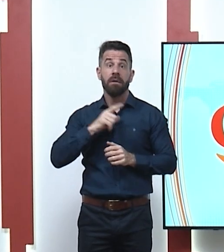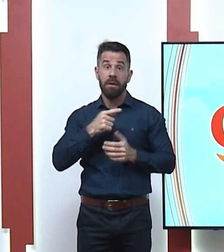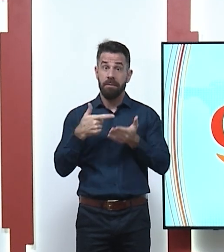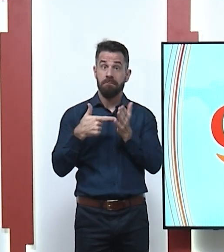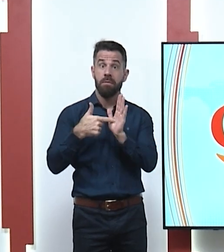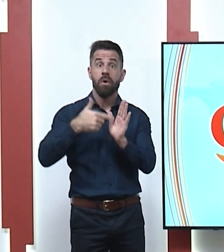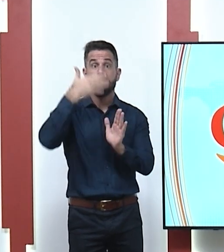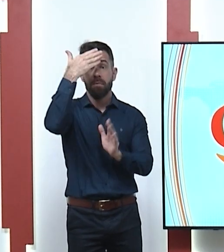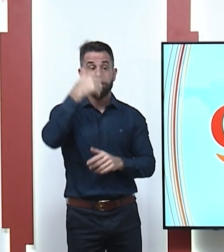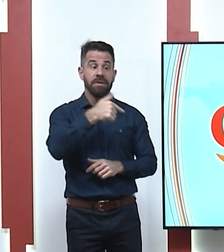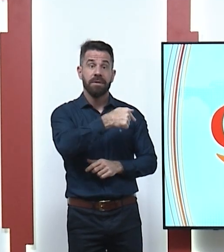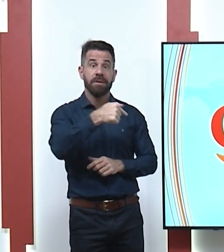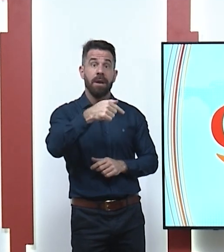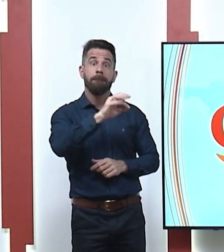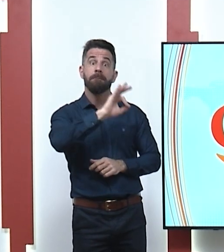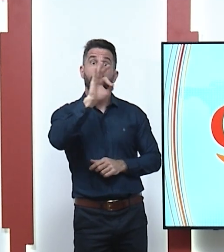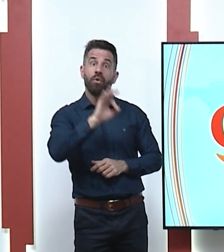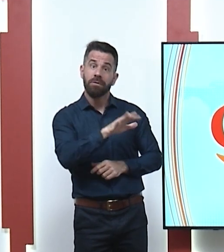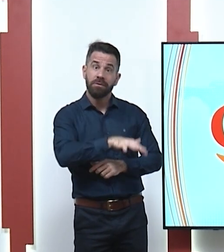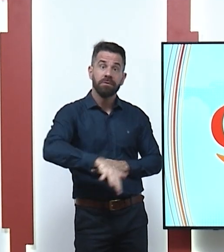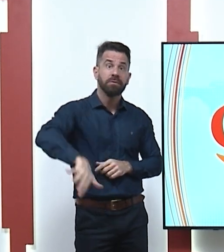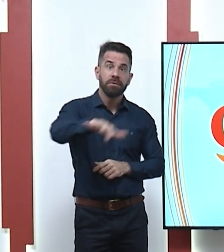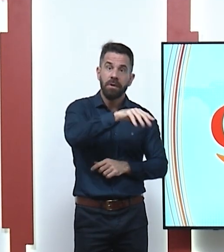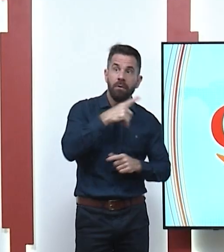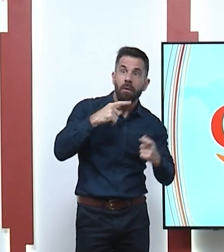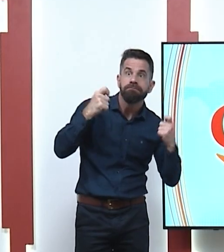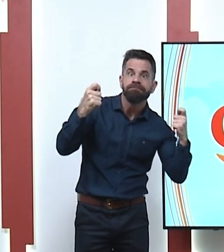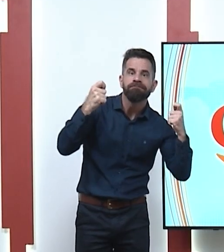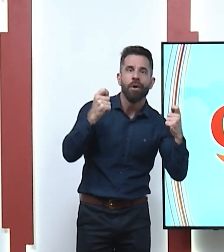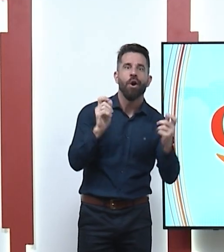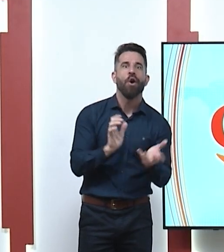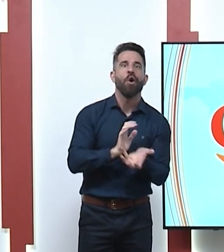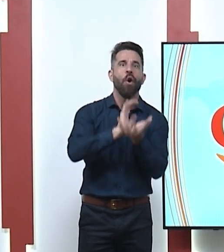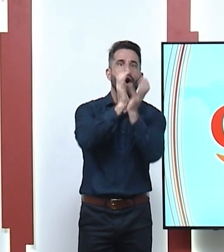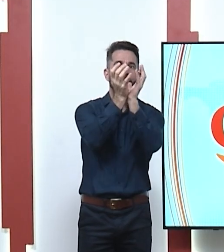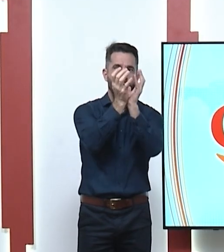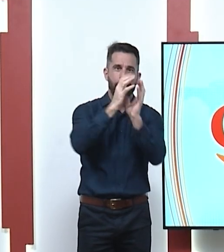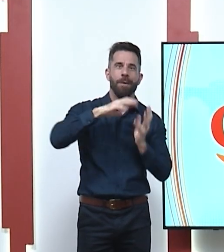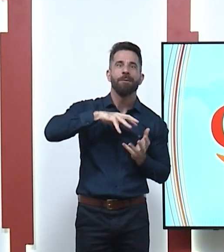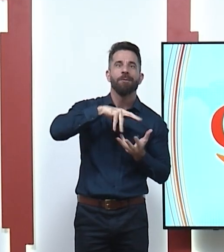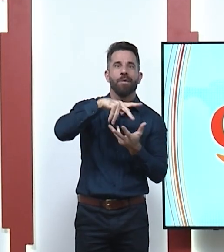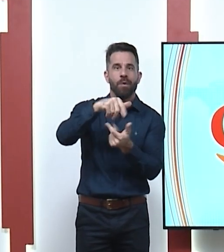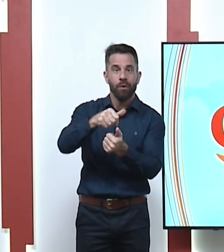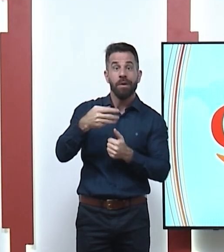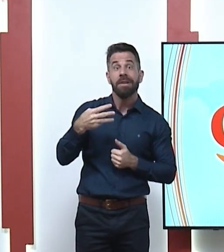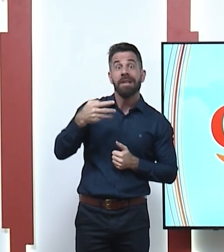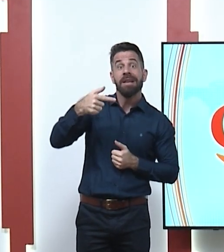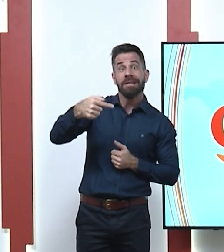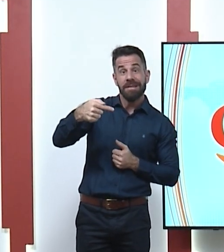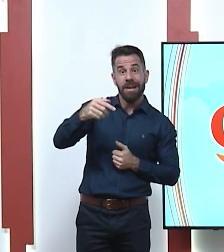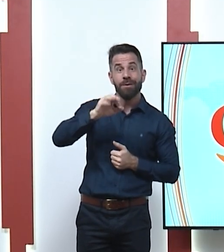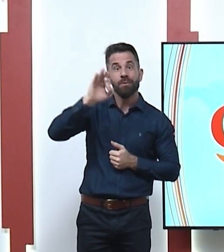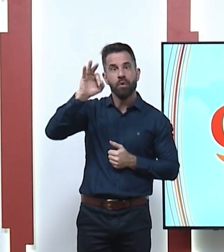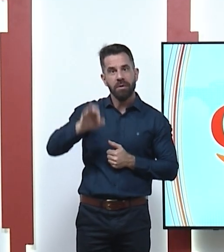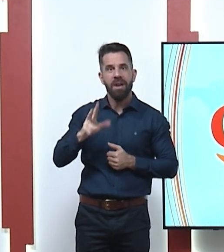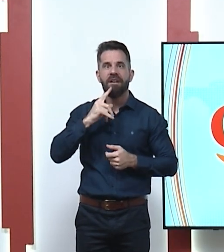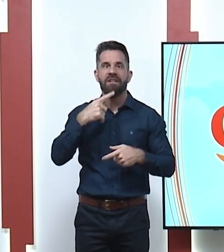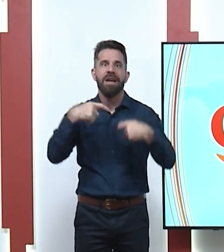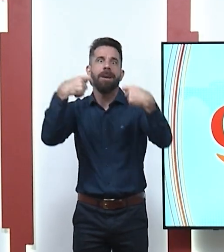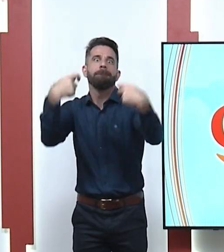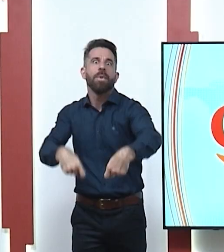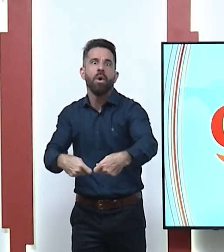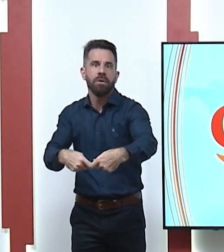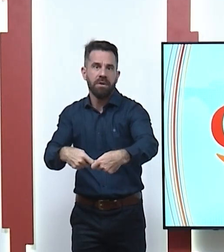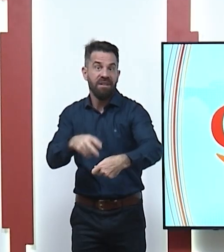brasileiros devem acompanhar a Copa do Mundo. E 37% deles planejam fazer apostas durante a